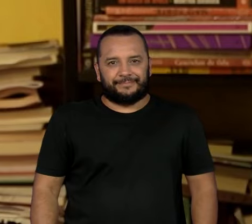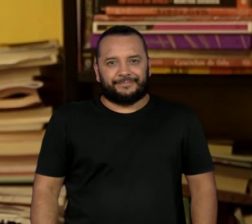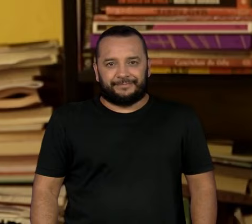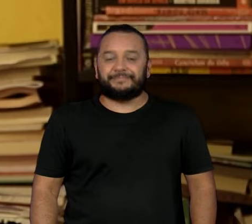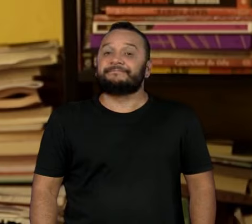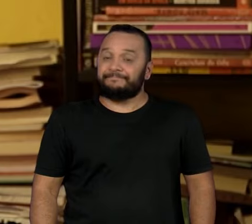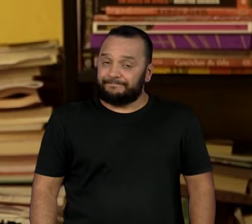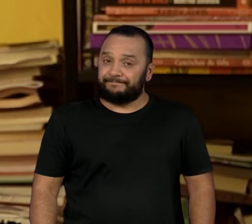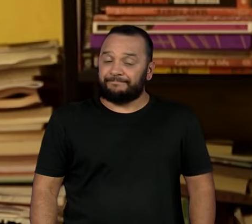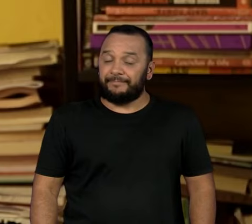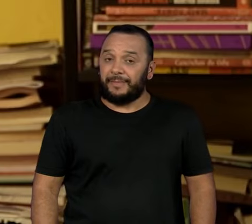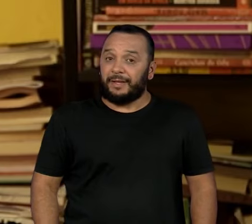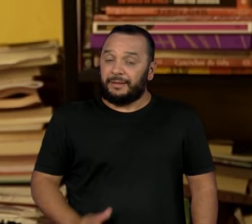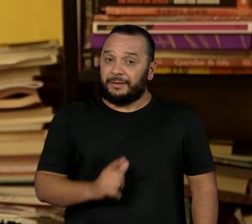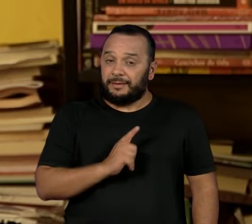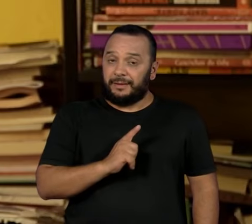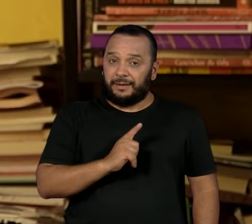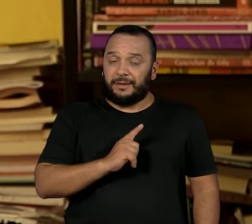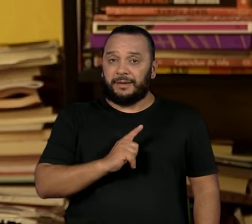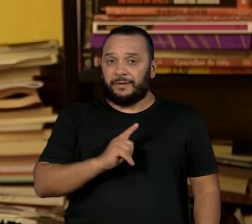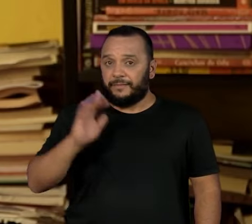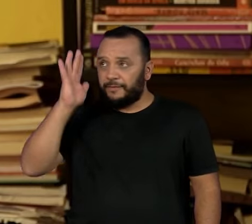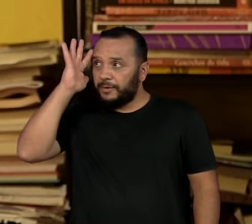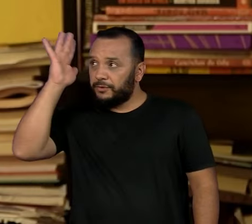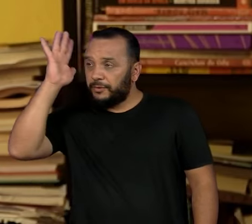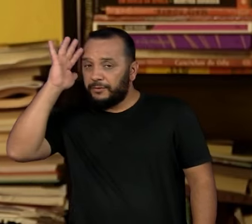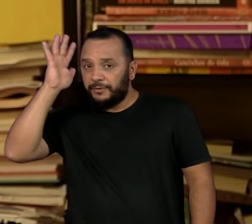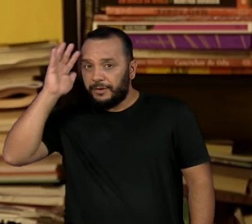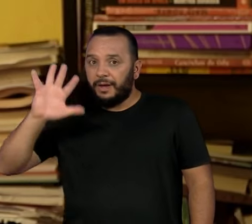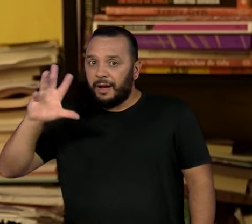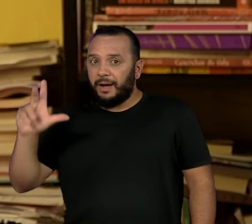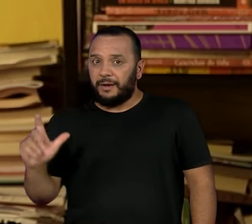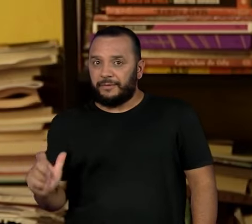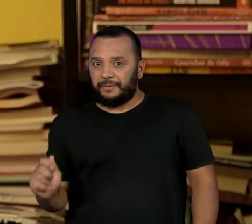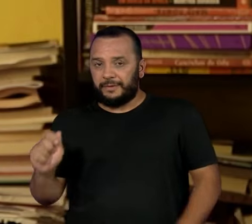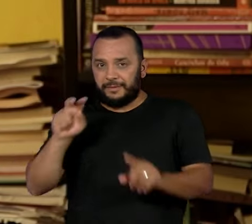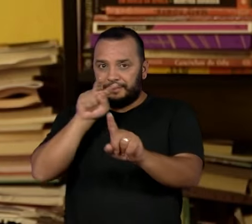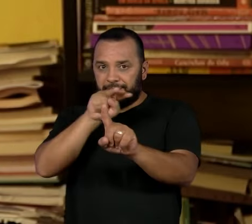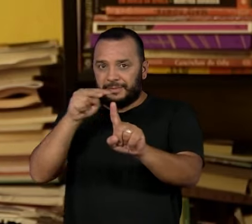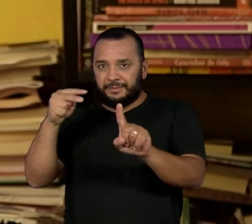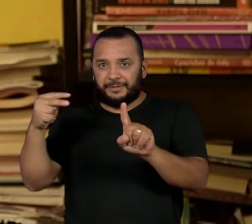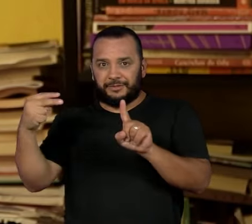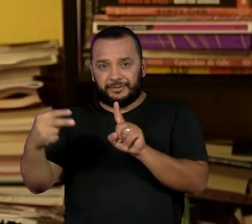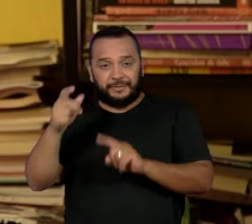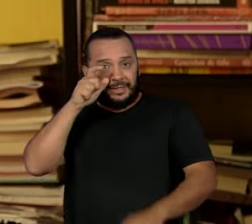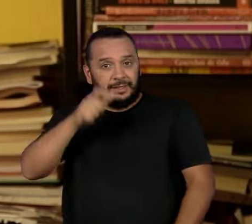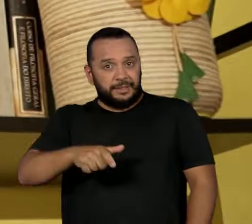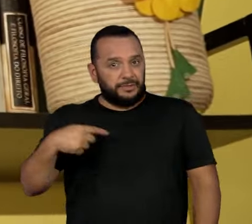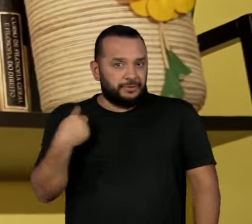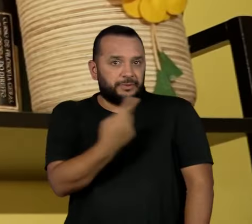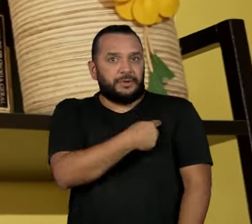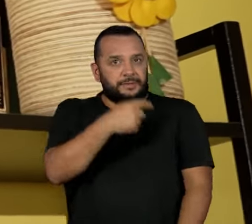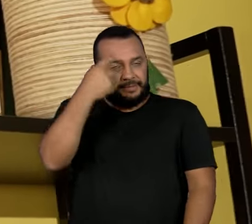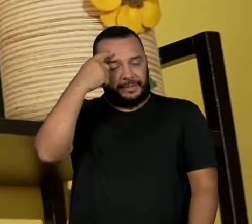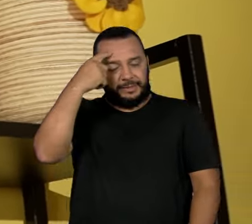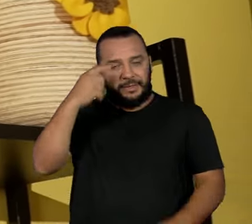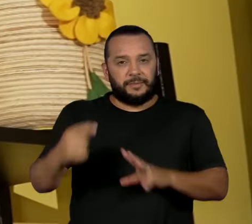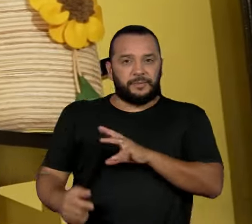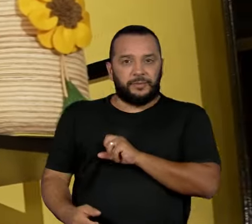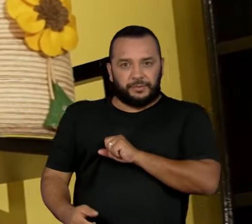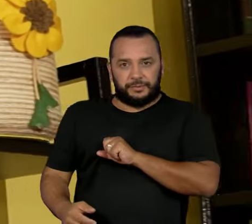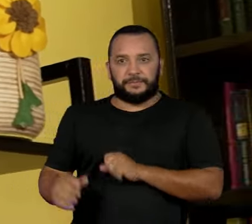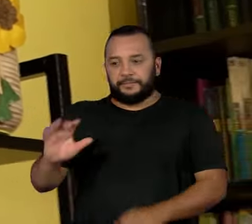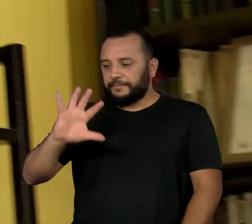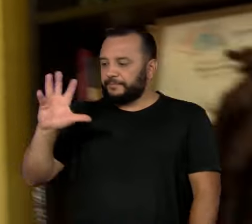Tem muitas perspectivas filosóficas africanas que são muito interessantes para a gente pensar sobre o amor. A gente fala da África, fala